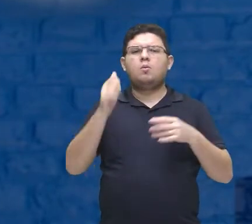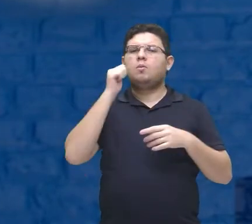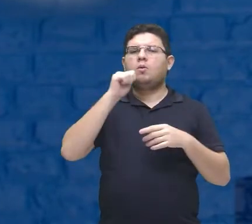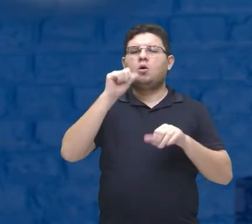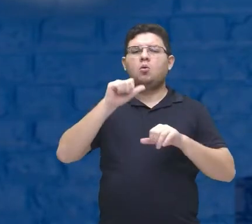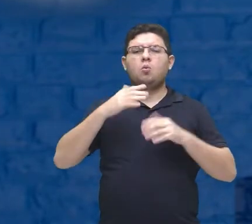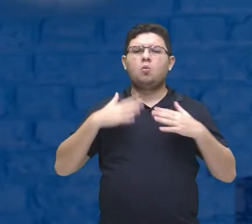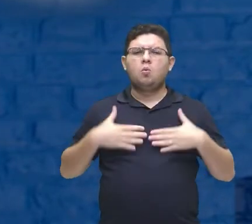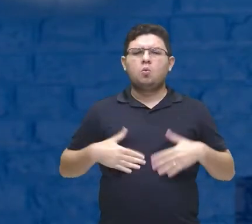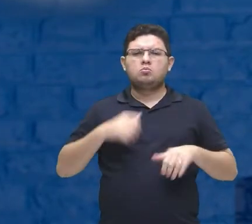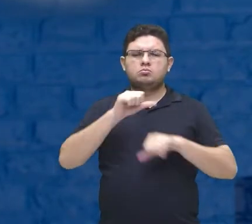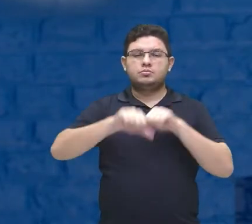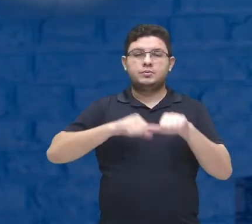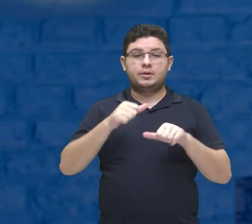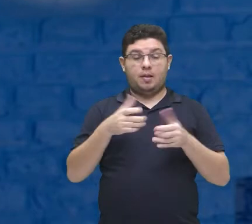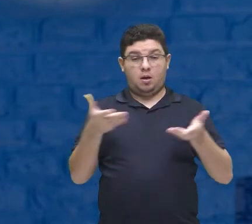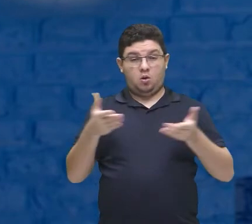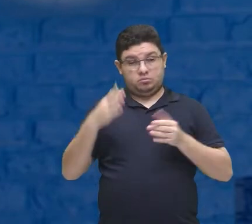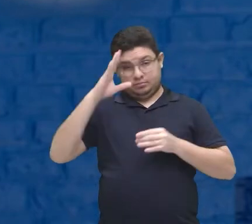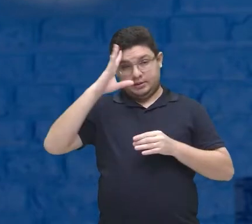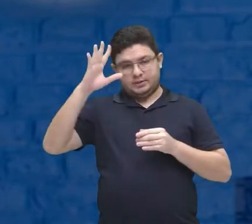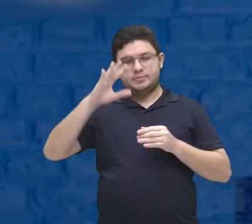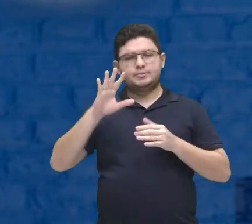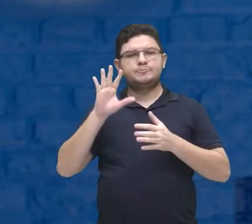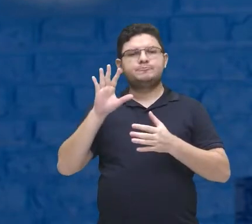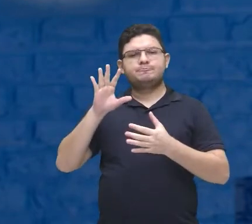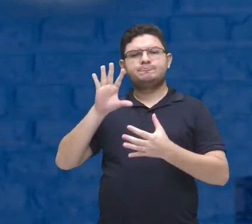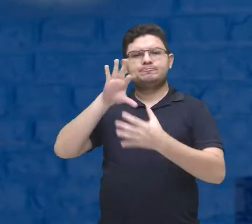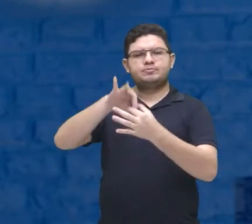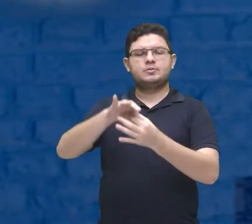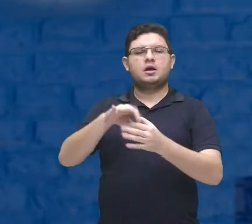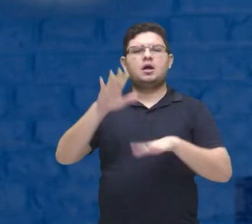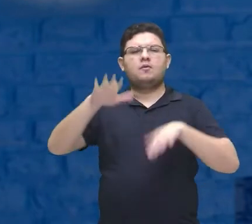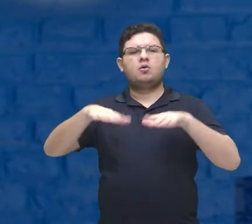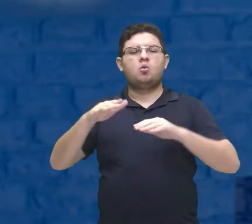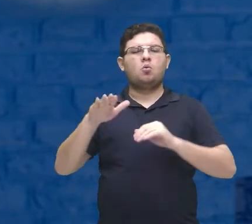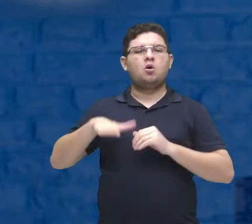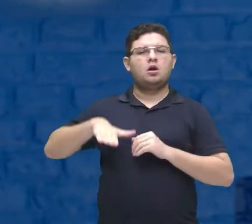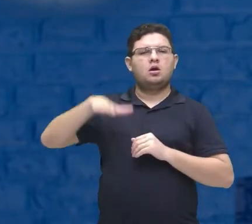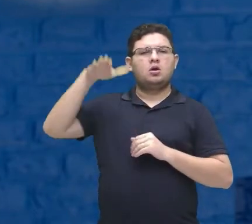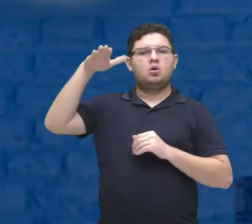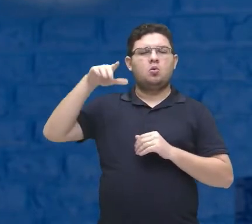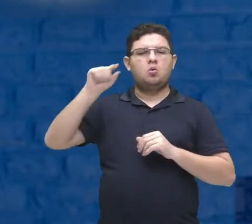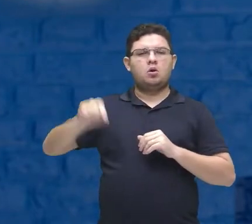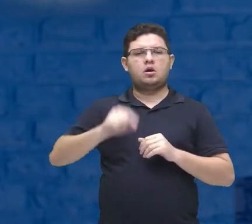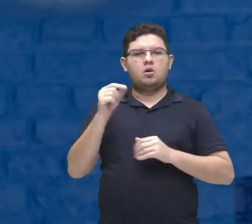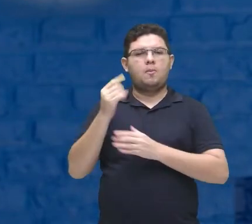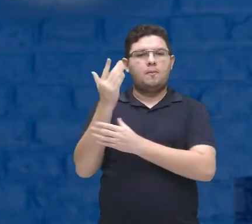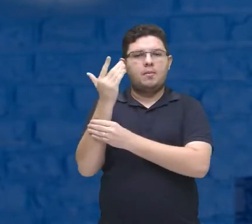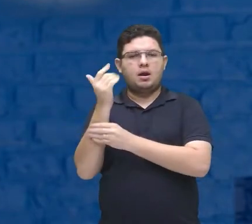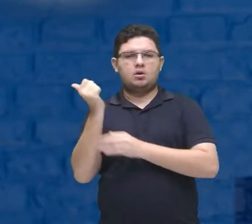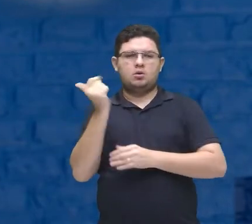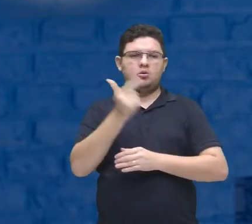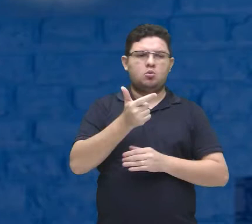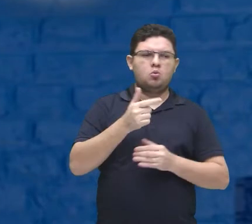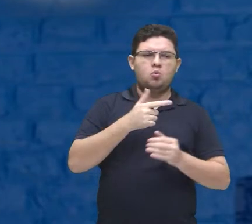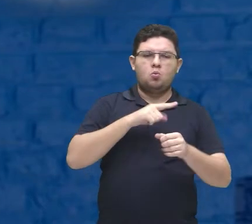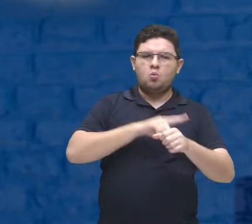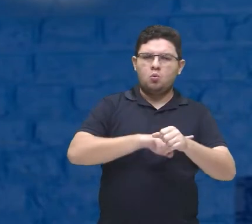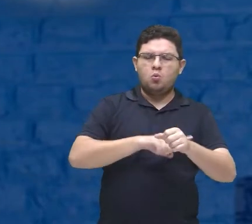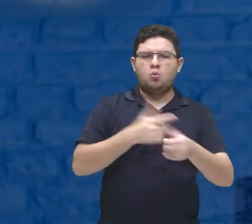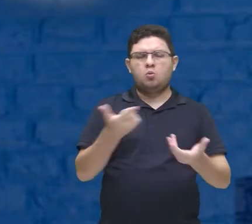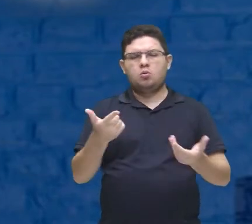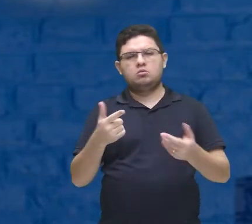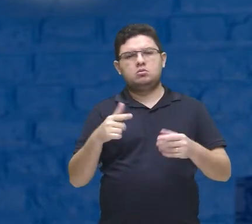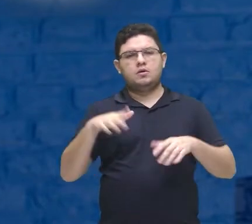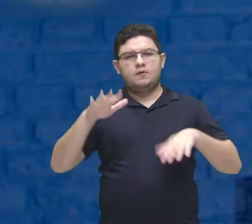momento, né, de crescimento, às vezes um braço fica maior do que o outro, né? O peito, como o senhor bem falou, dos meninos, um cresce e o outro não. E aí como é